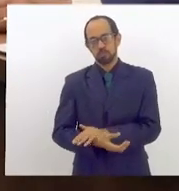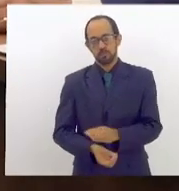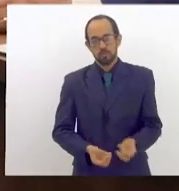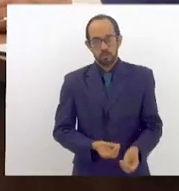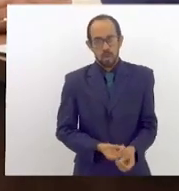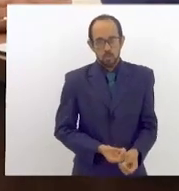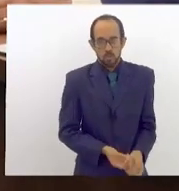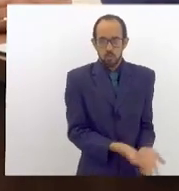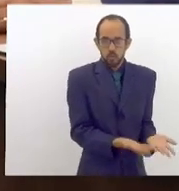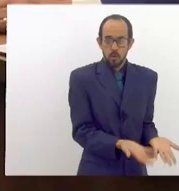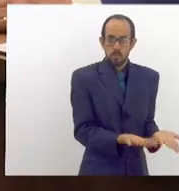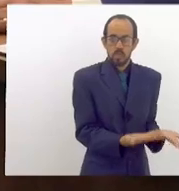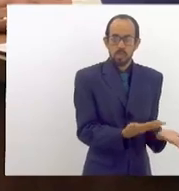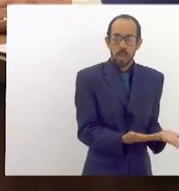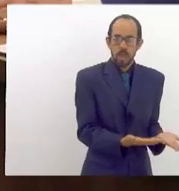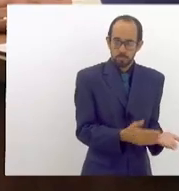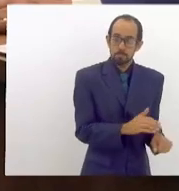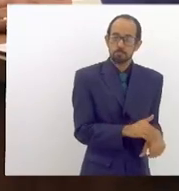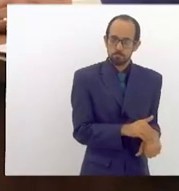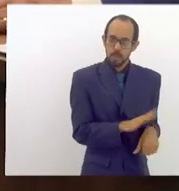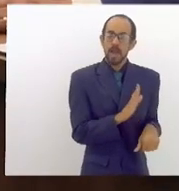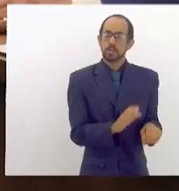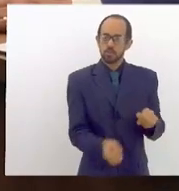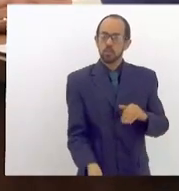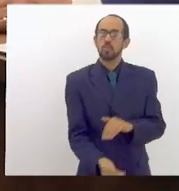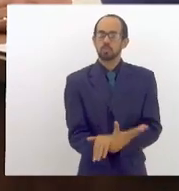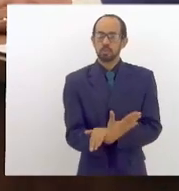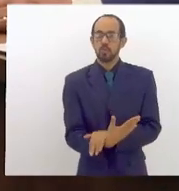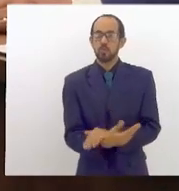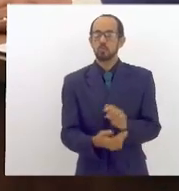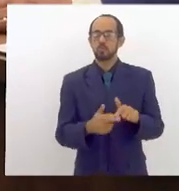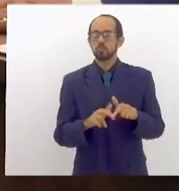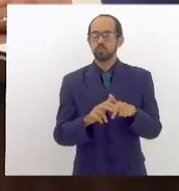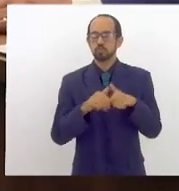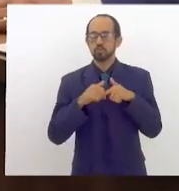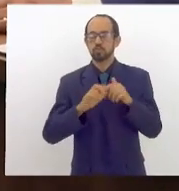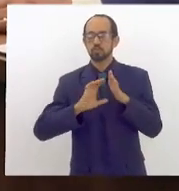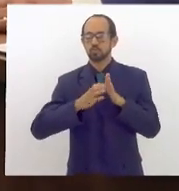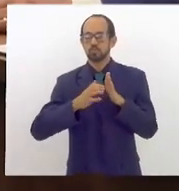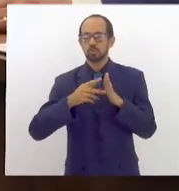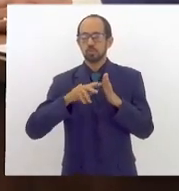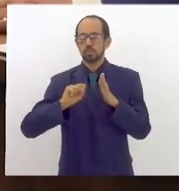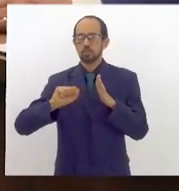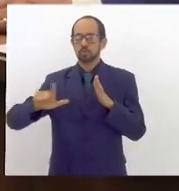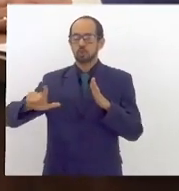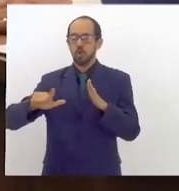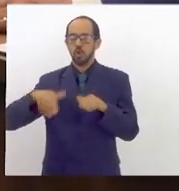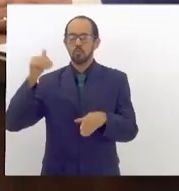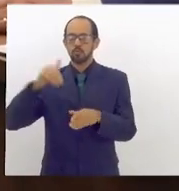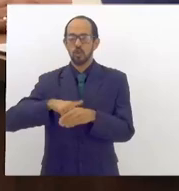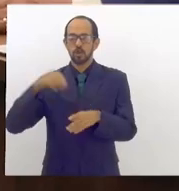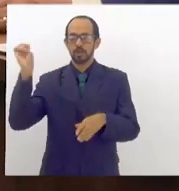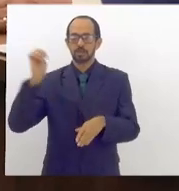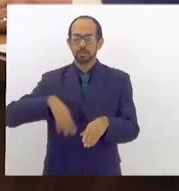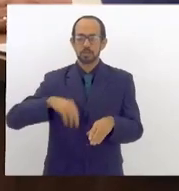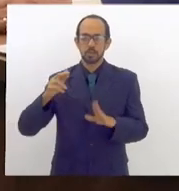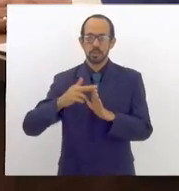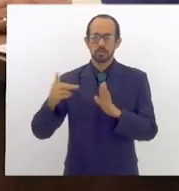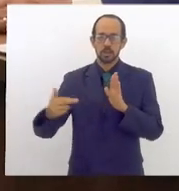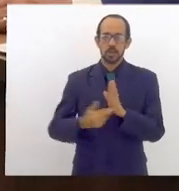esquemas de corrupção por isso a bancada do pessoal encaminha o voto sim a esse escritório